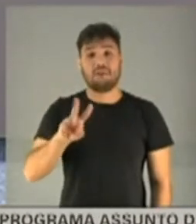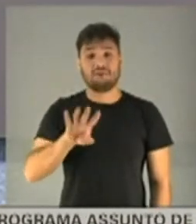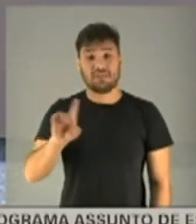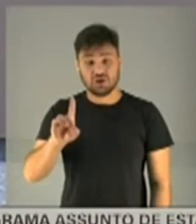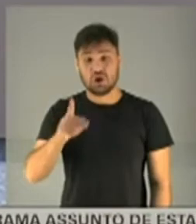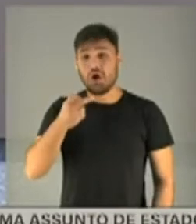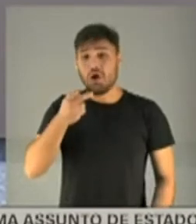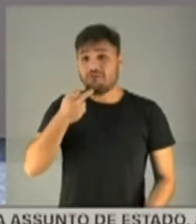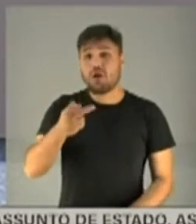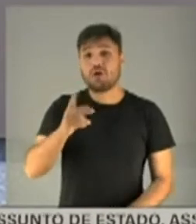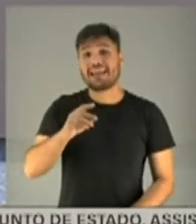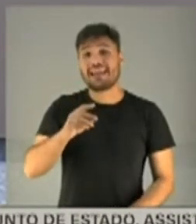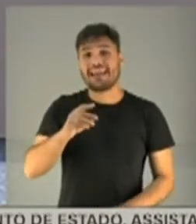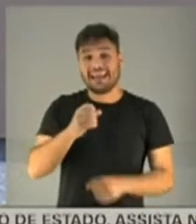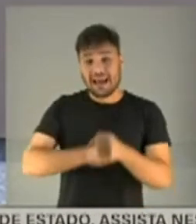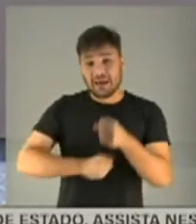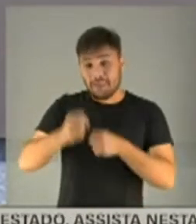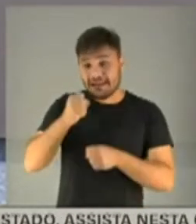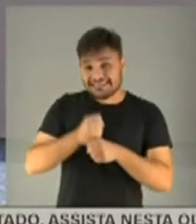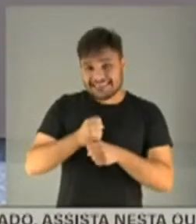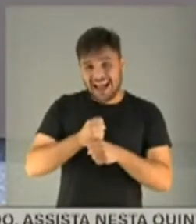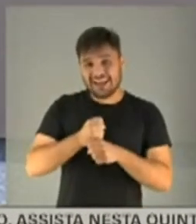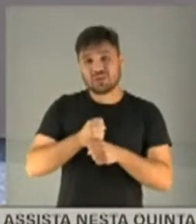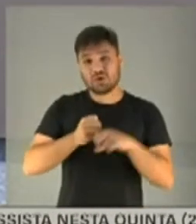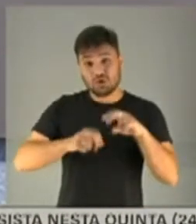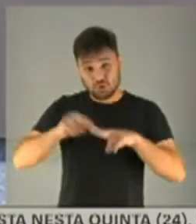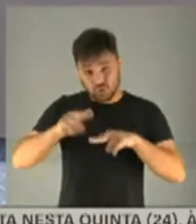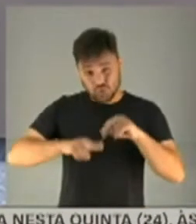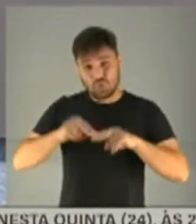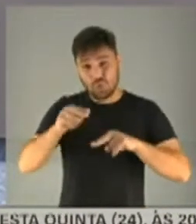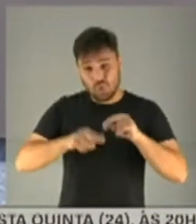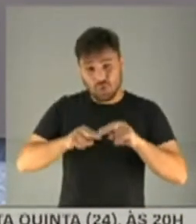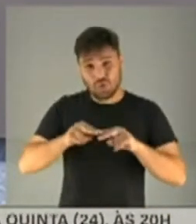passado havia 6 vezes mais casos no Brasil do que